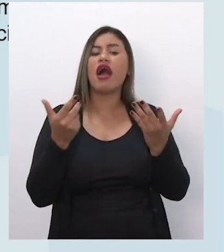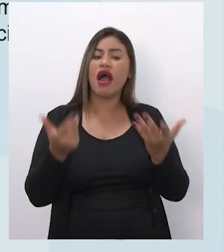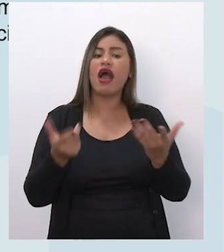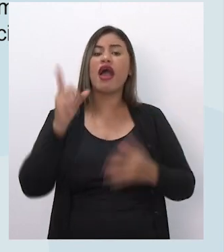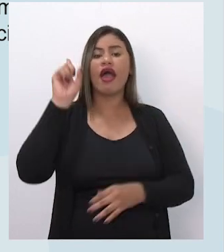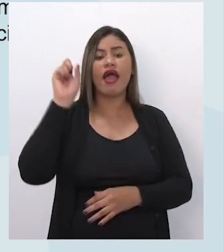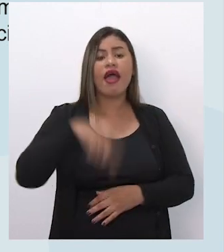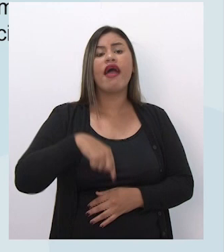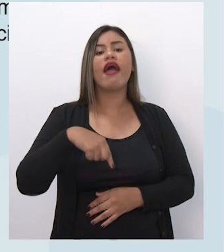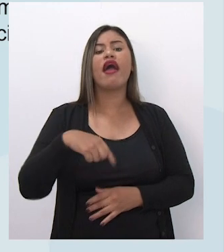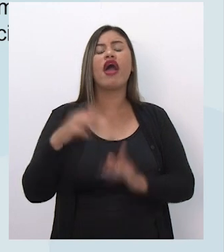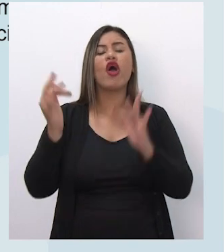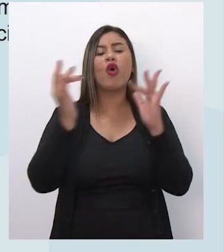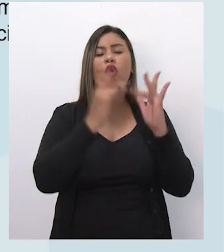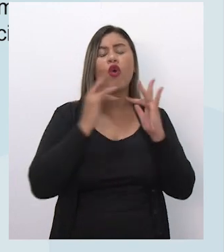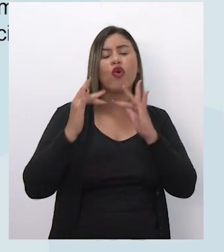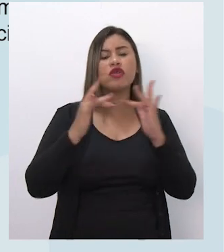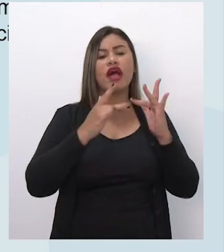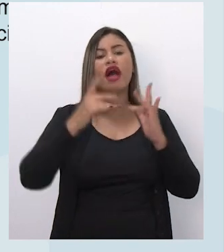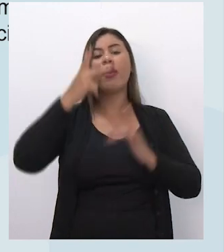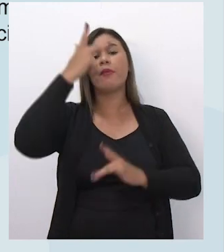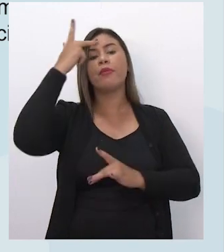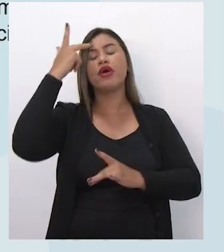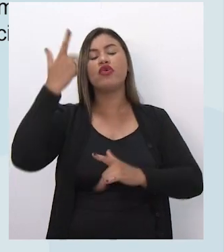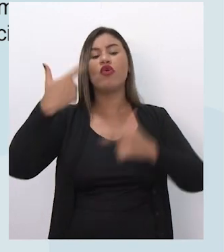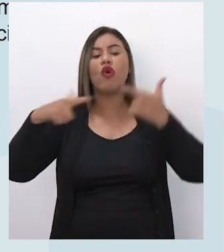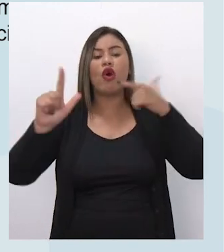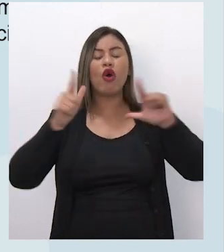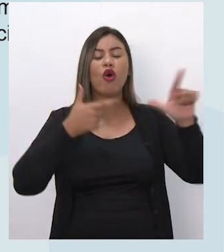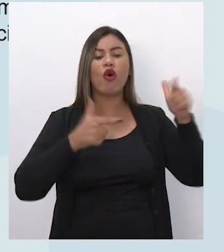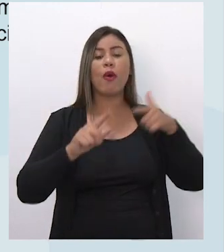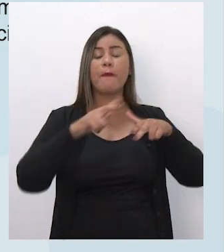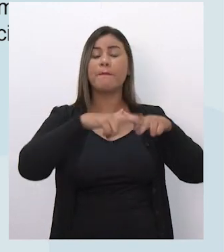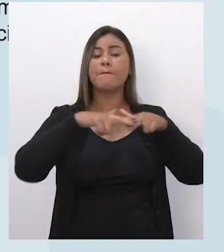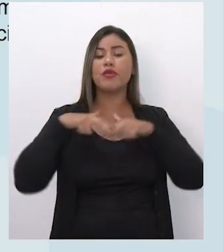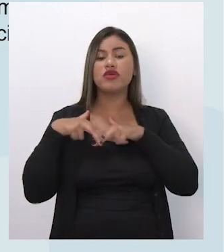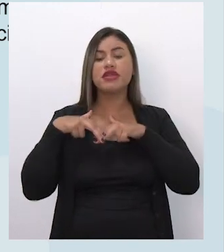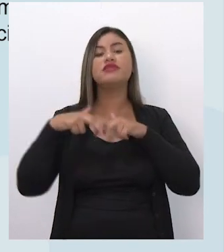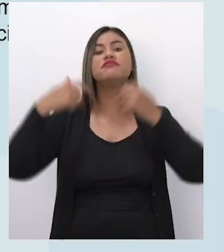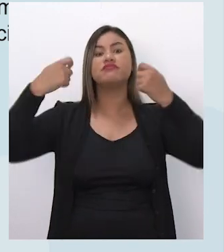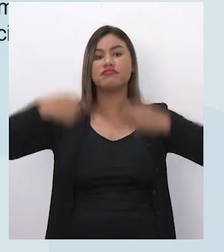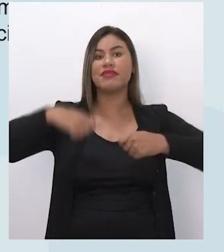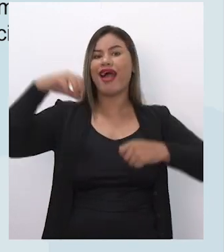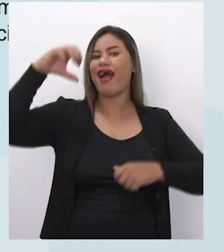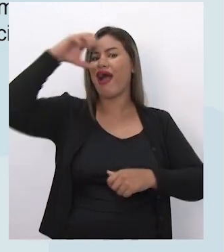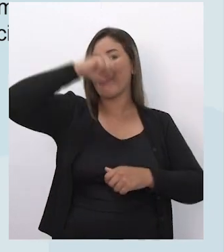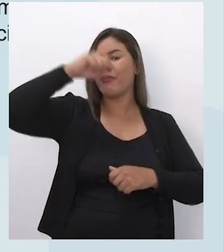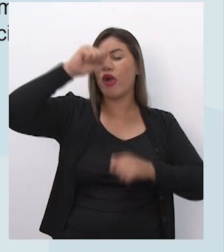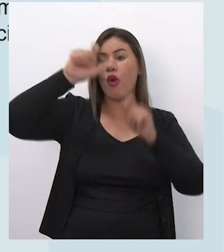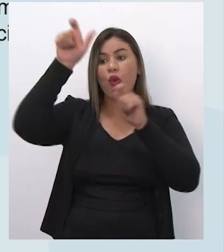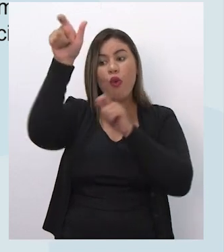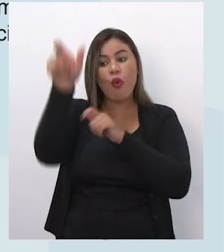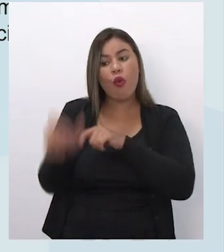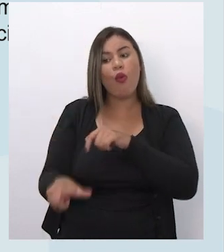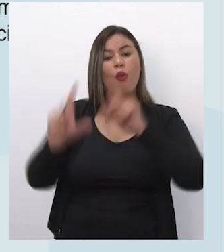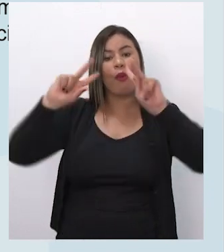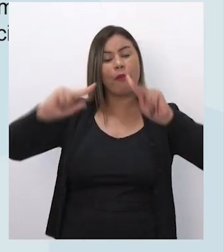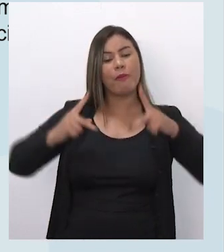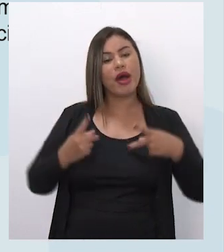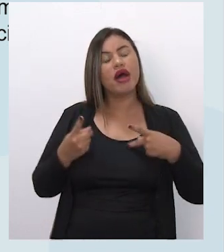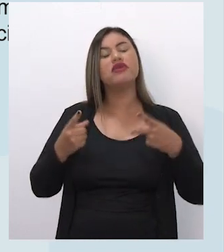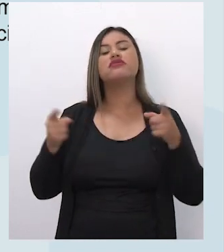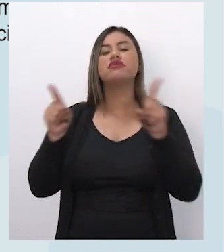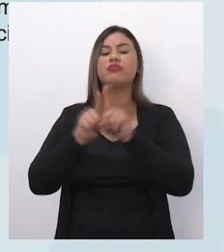colocar em contato com o outro. Por isso que história tem como objeto estudar, né, o homem, ou seja, o ser humano e as suas